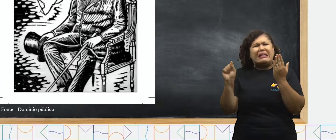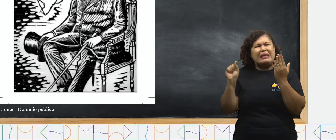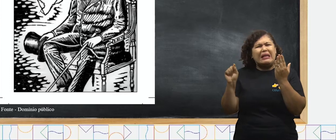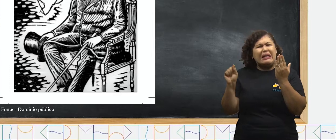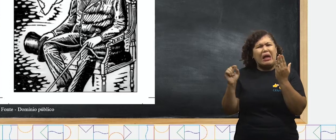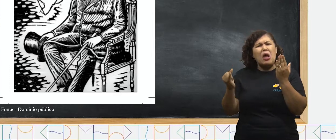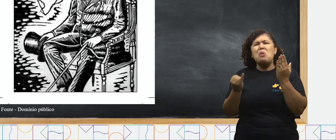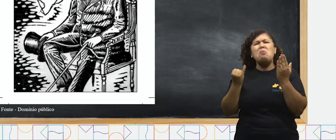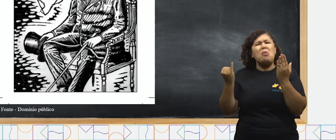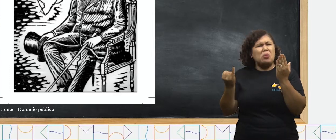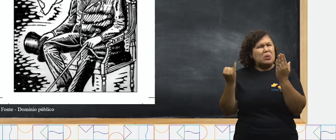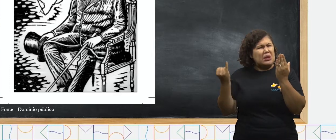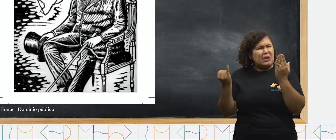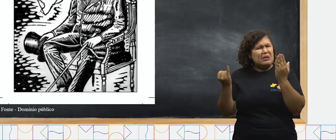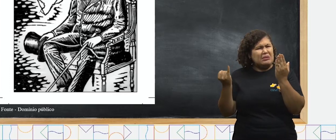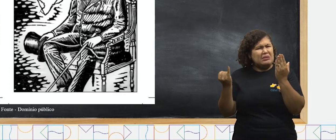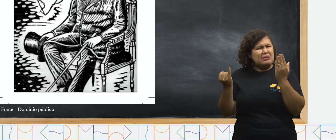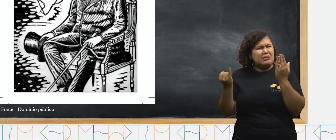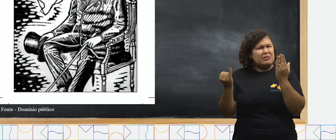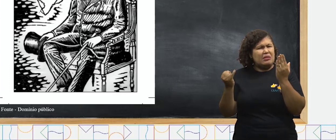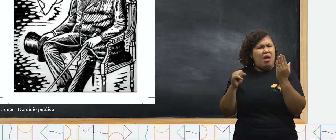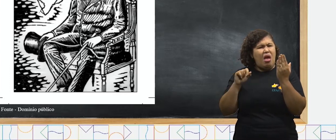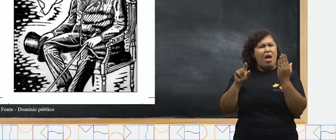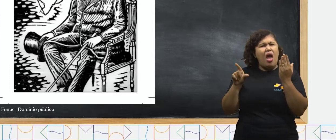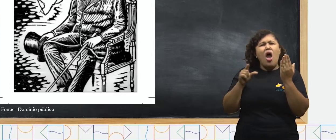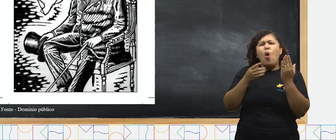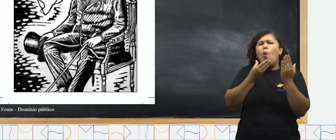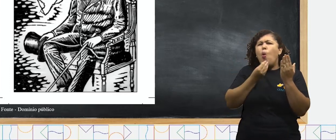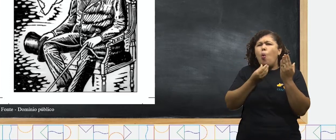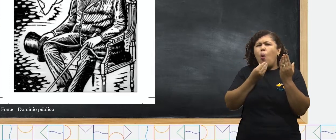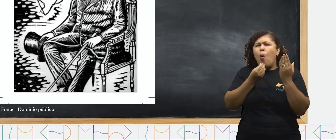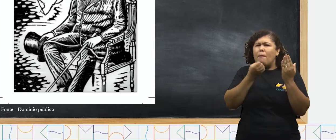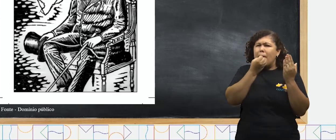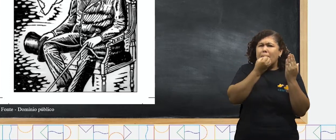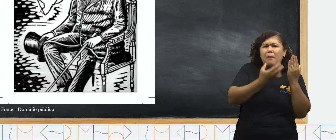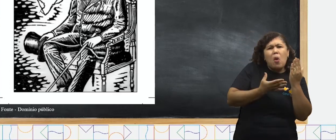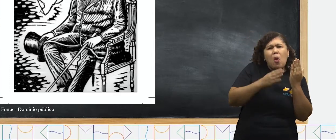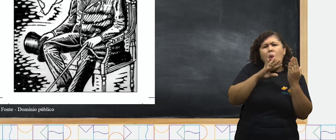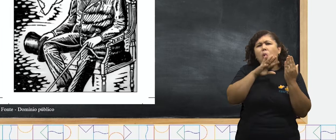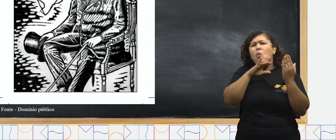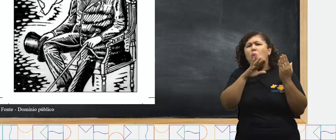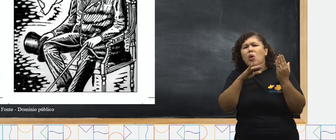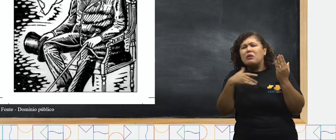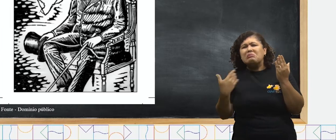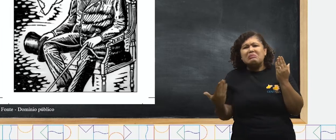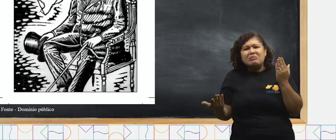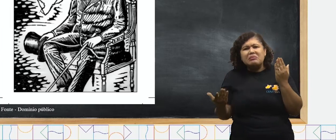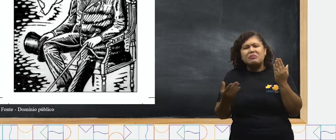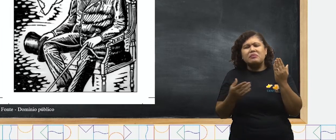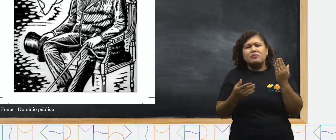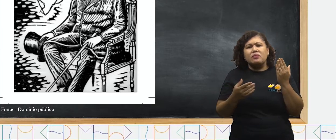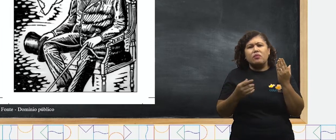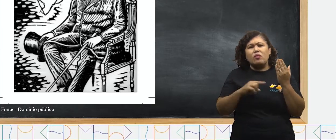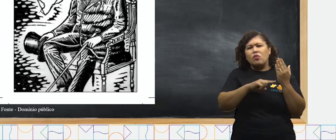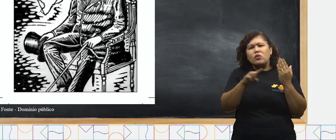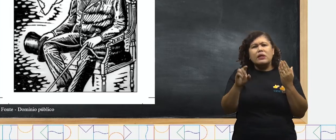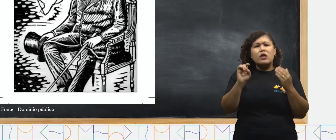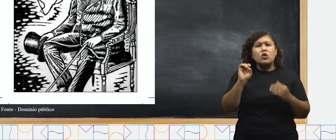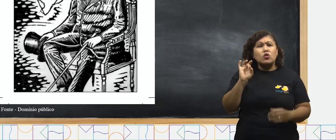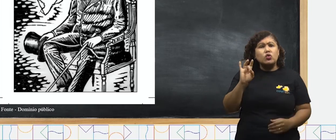sua importância? Será que ele foi um homem bom ou foi um homem mau? Algumas